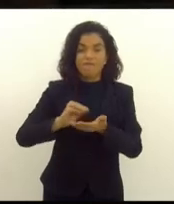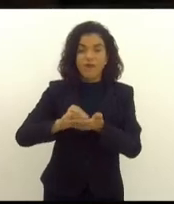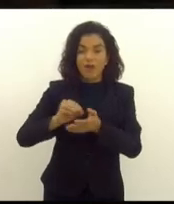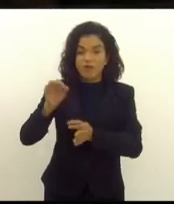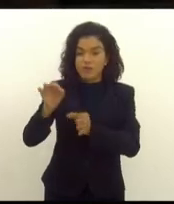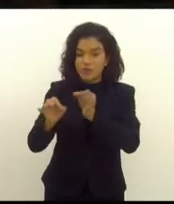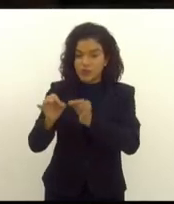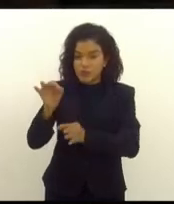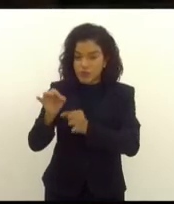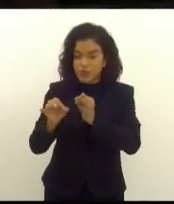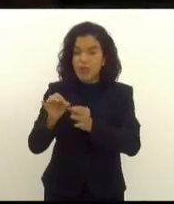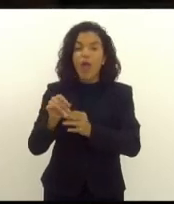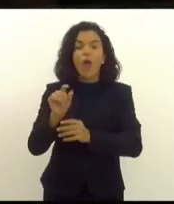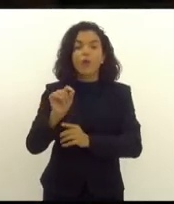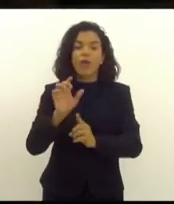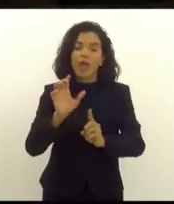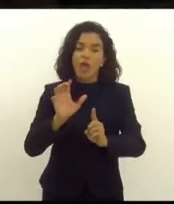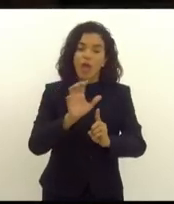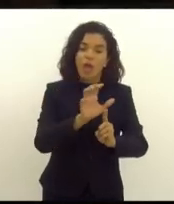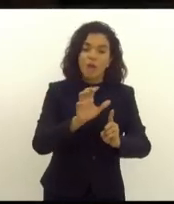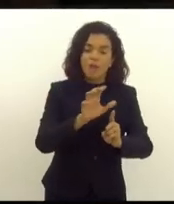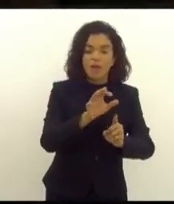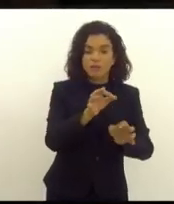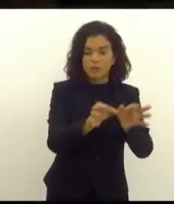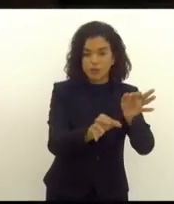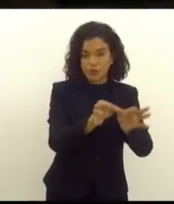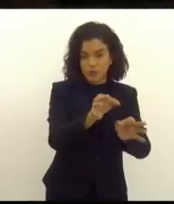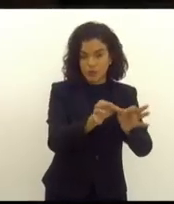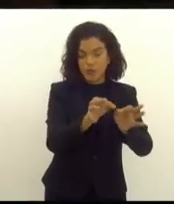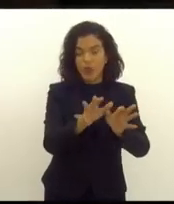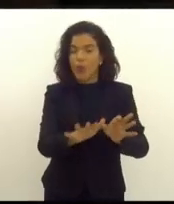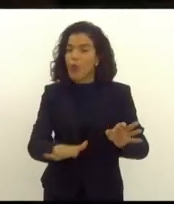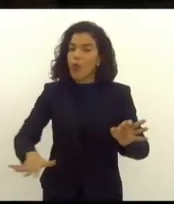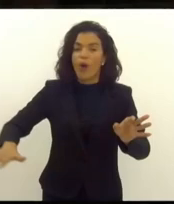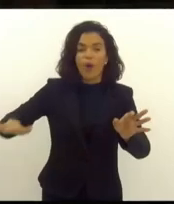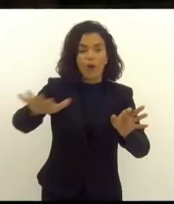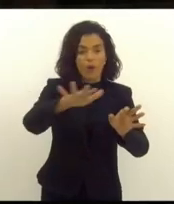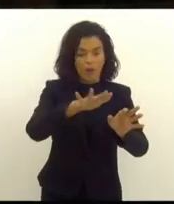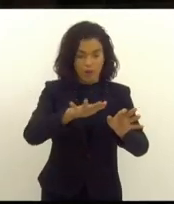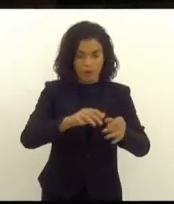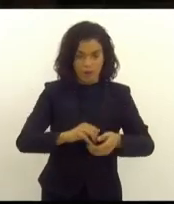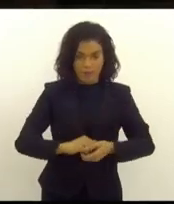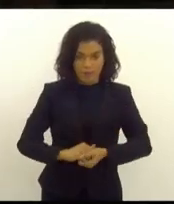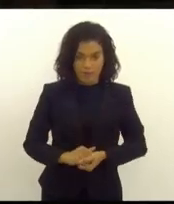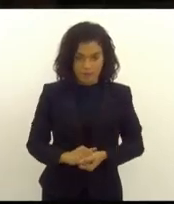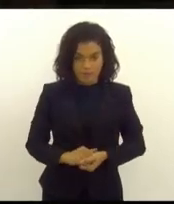é uma ameaça à justiça em todo lugar